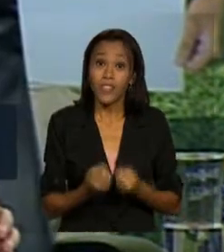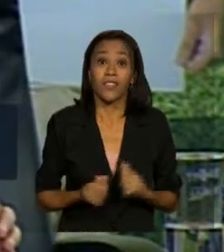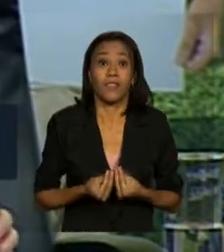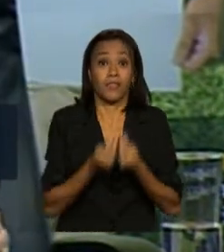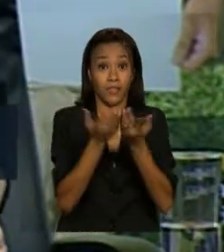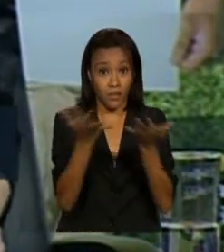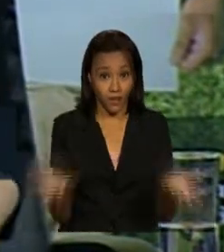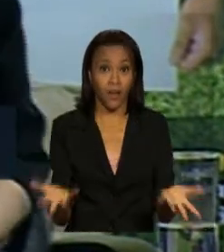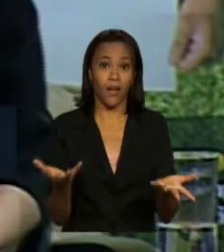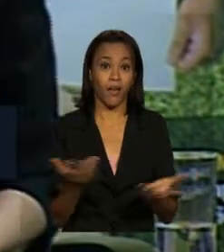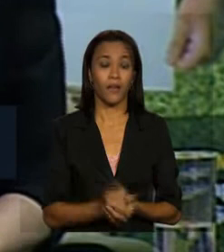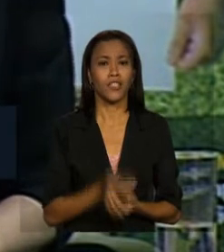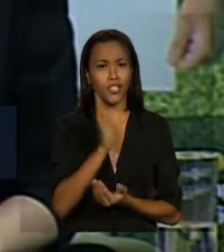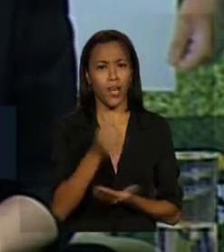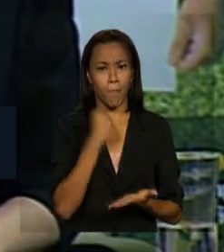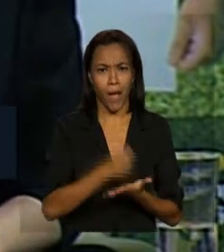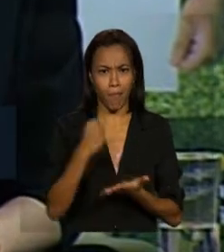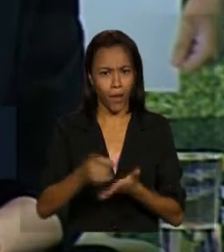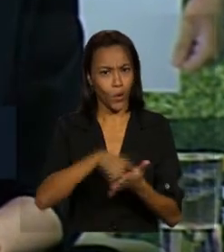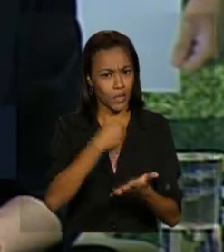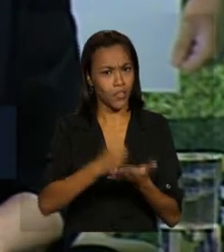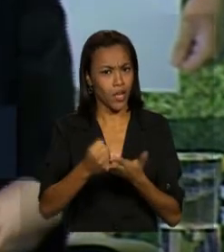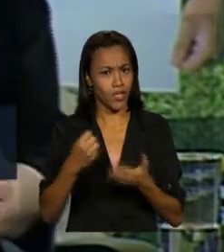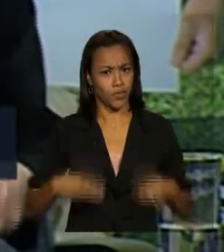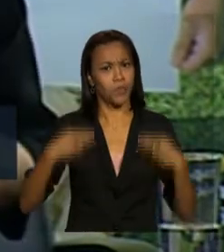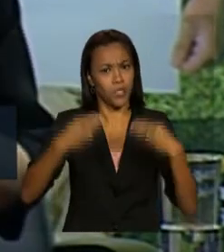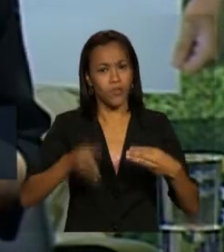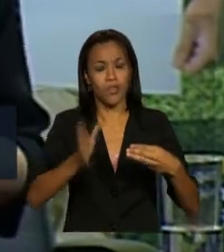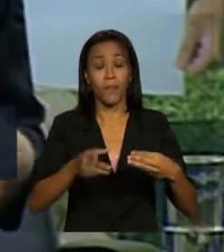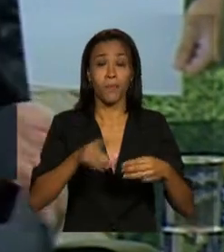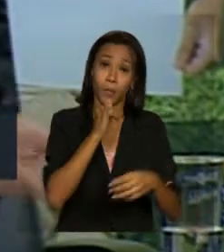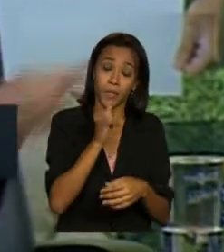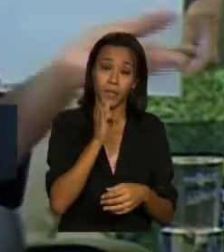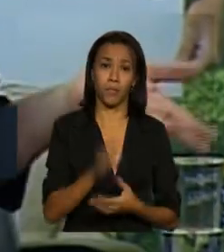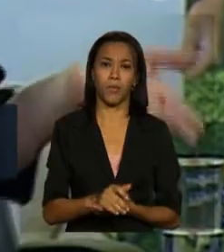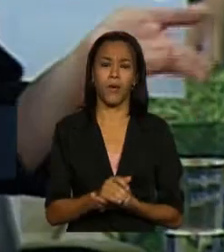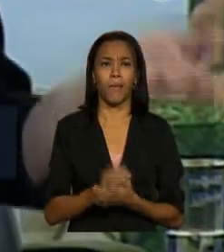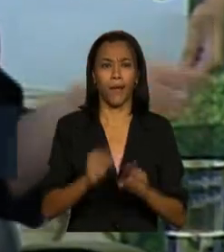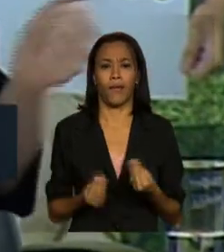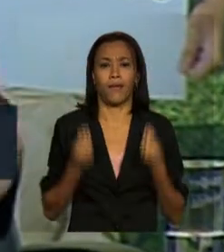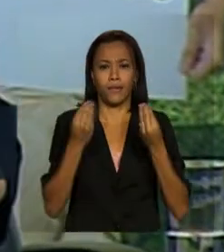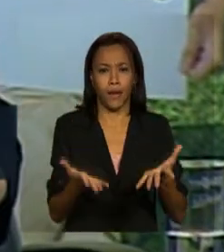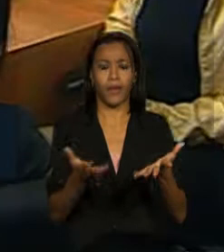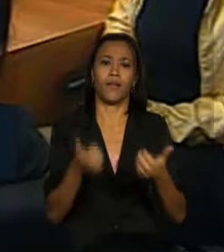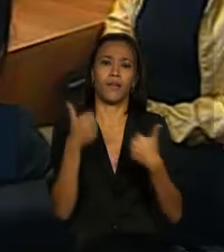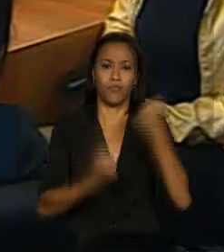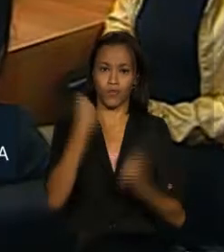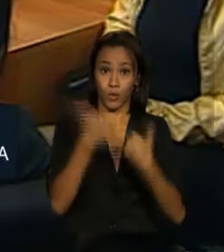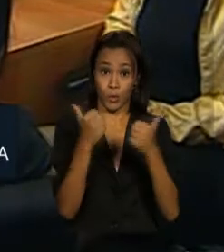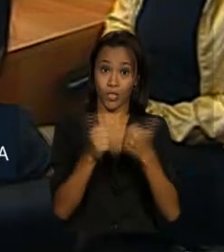bens, por óbvio, que já foram contratados no âmbito dos ministérios. Então, nós estamos, por exemplo, para a entrega do transporte